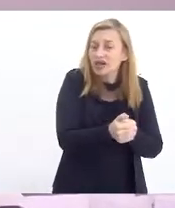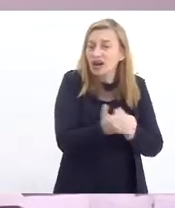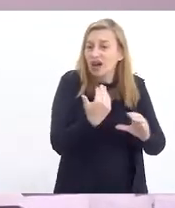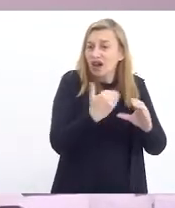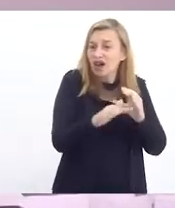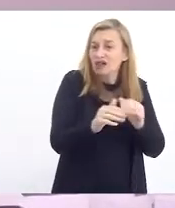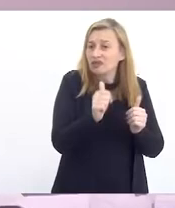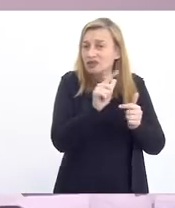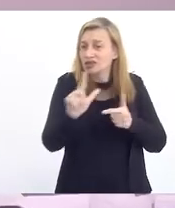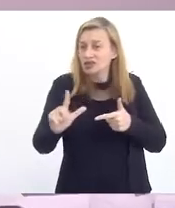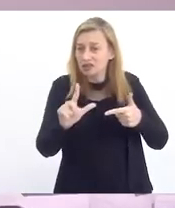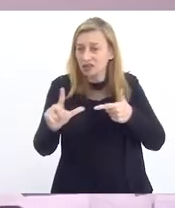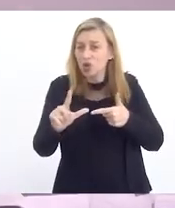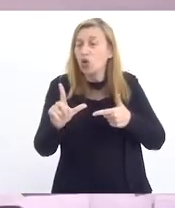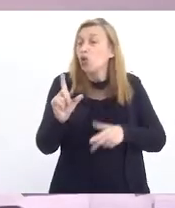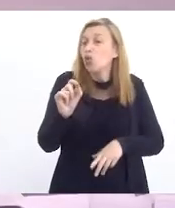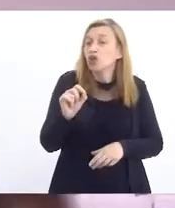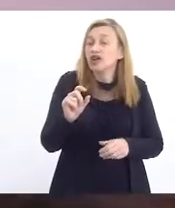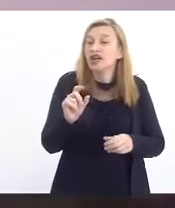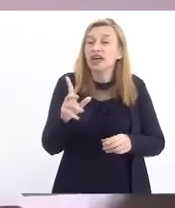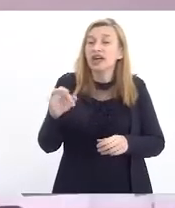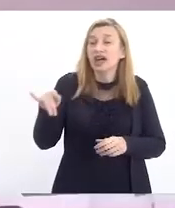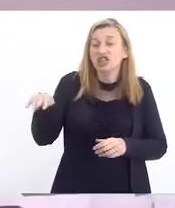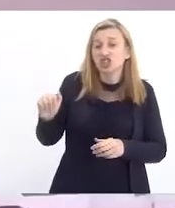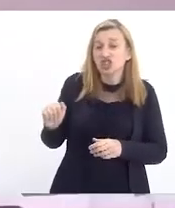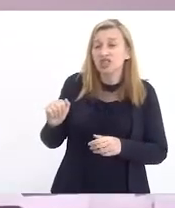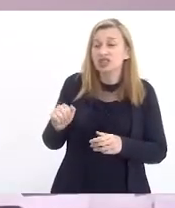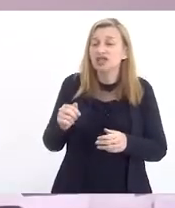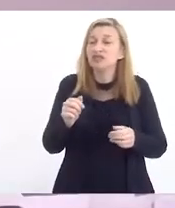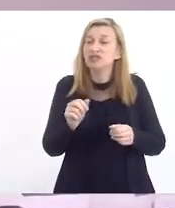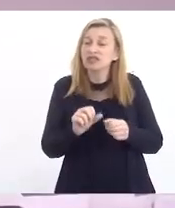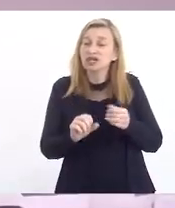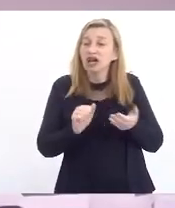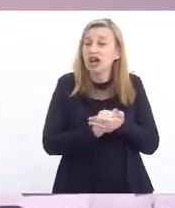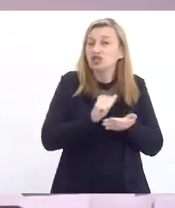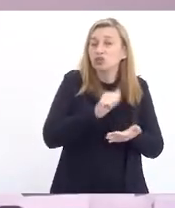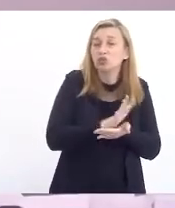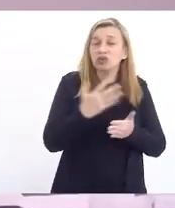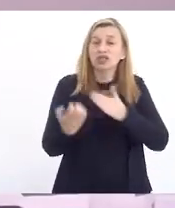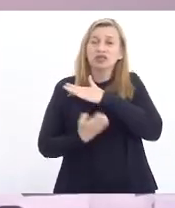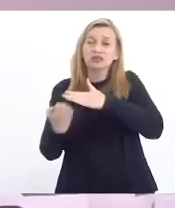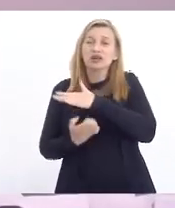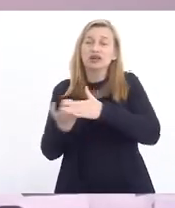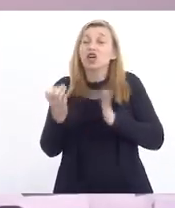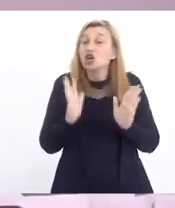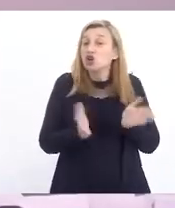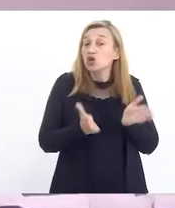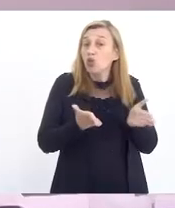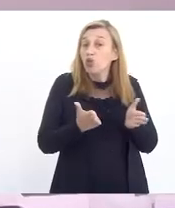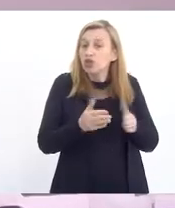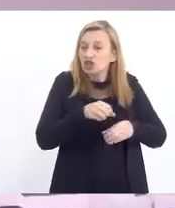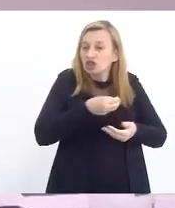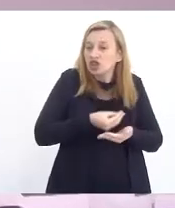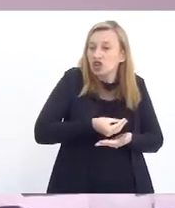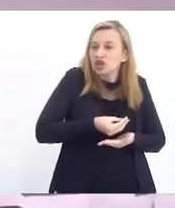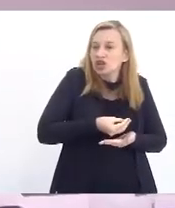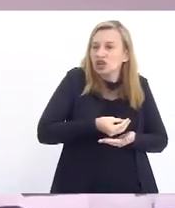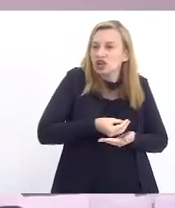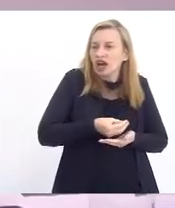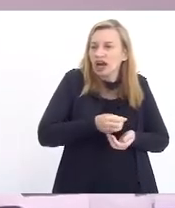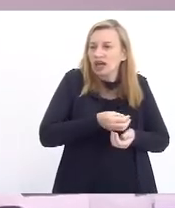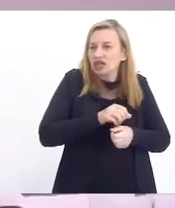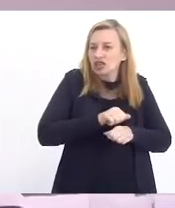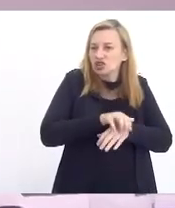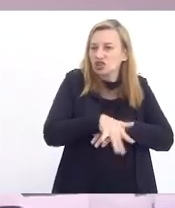Legislativa o que a Genel está fazendo em relação às multas aplicadas às empresas que hoje já fazem a parte de distribuição e tratamento de esgoto